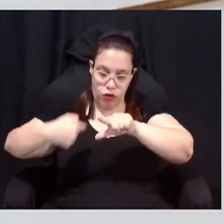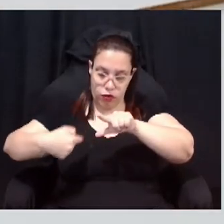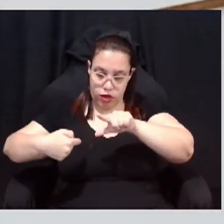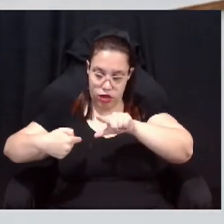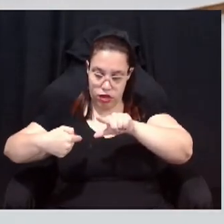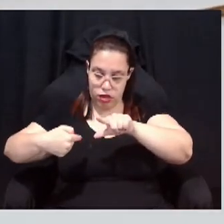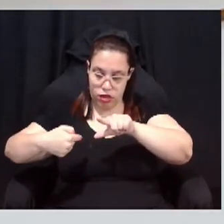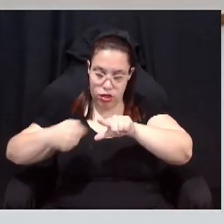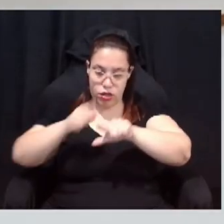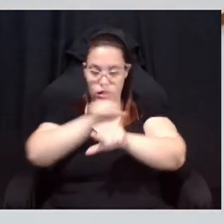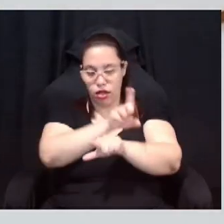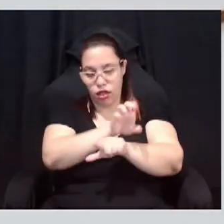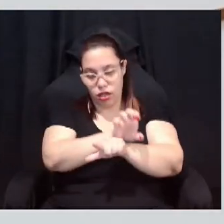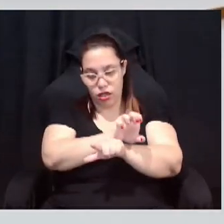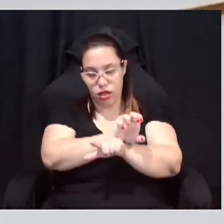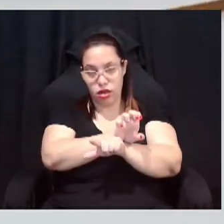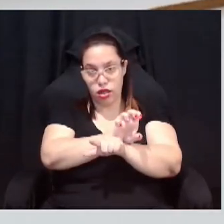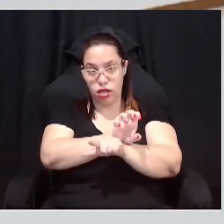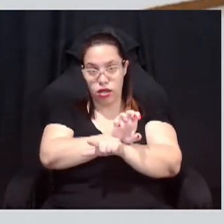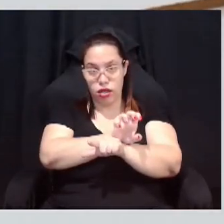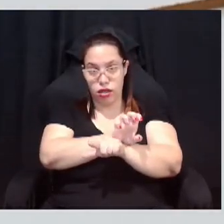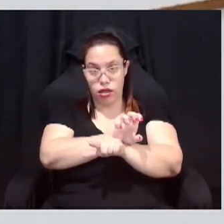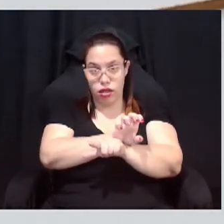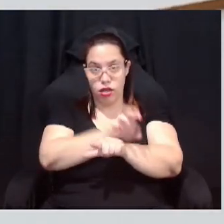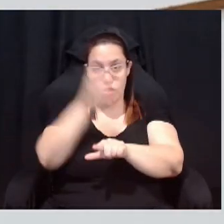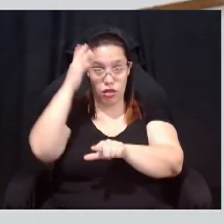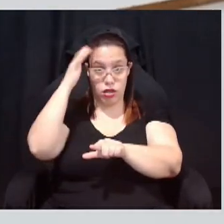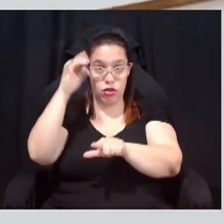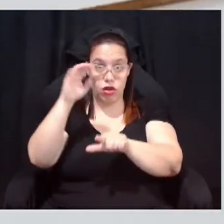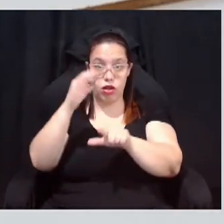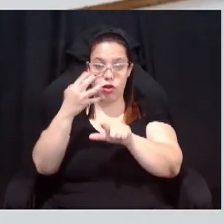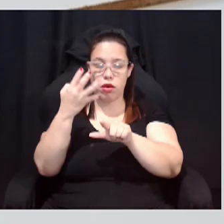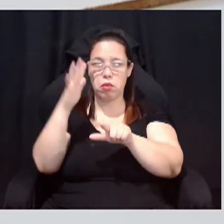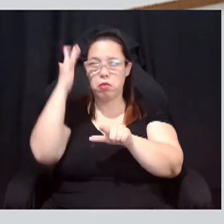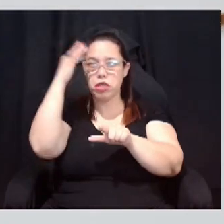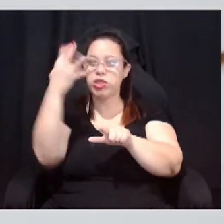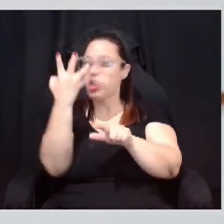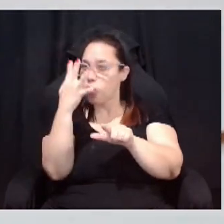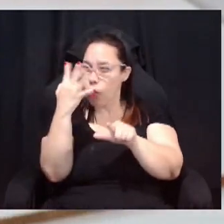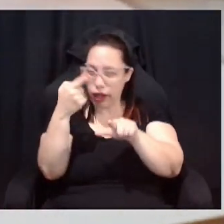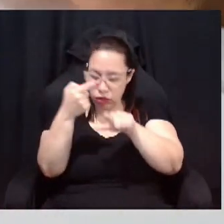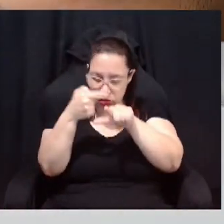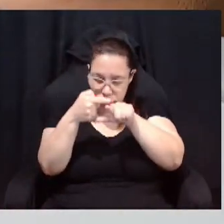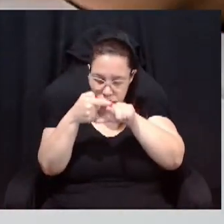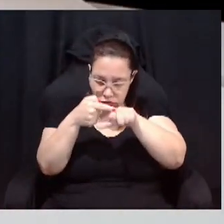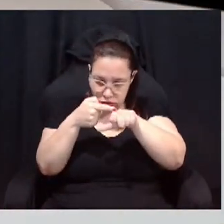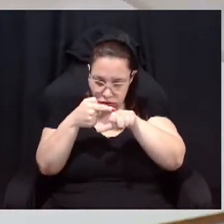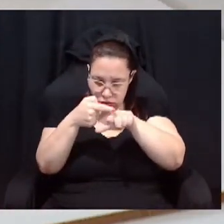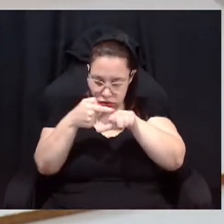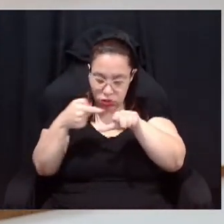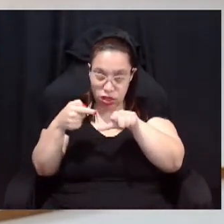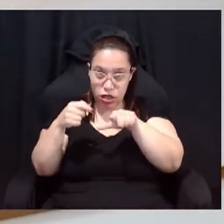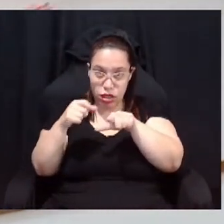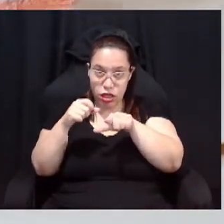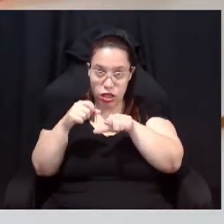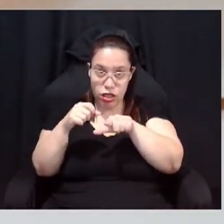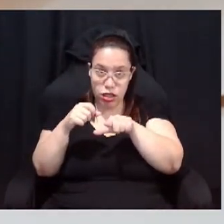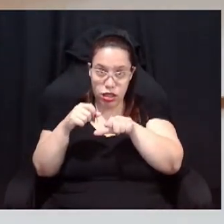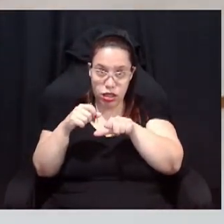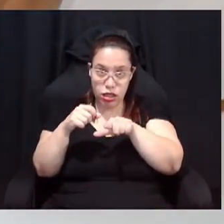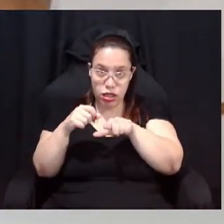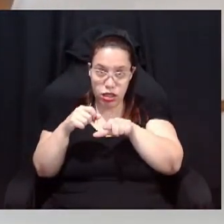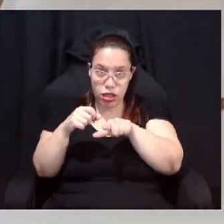esquerdo. Tem gente que vai imaginar um 4 aqui. Sim. E a gente vai fechar, a gente vai dar um